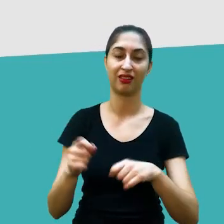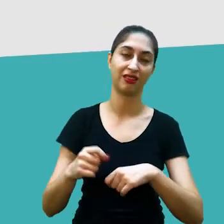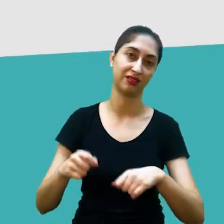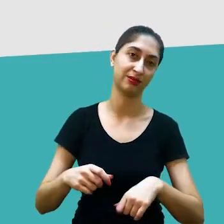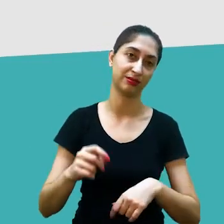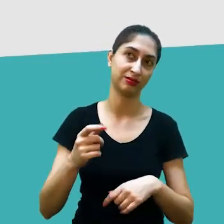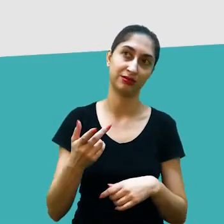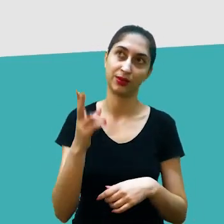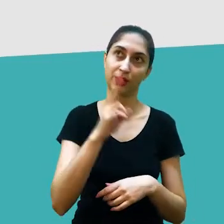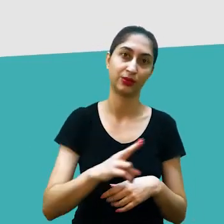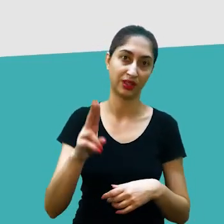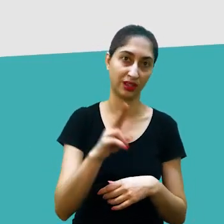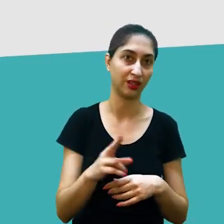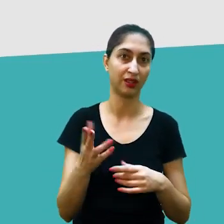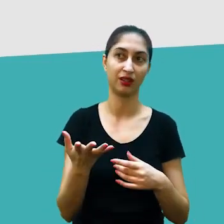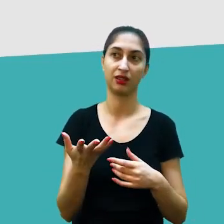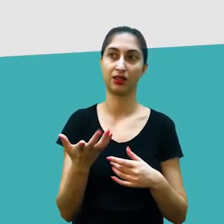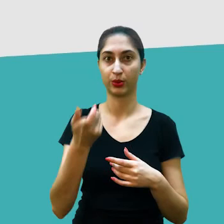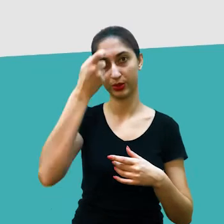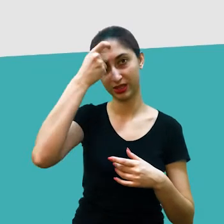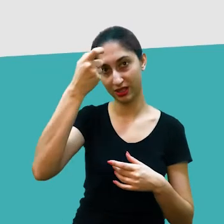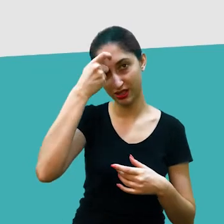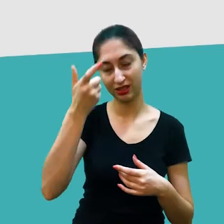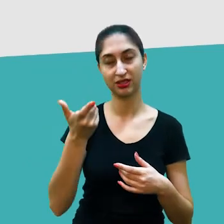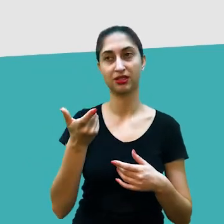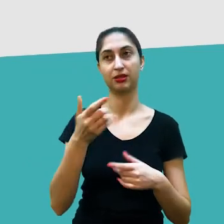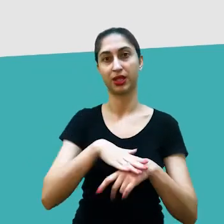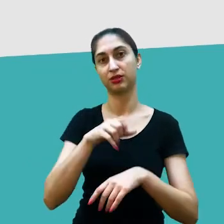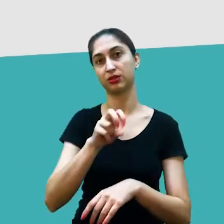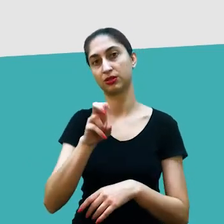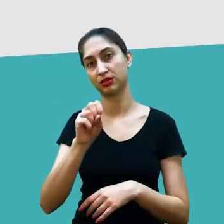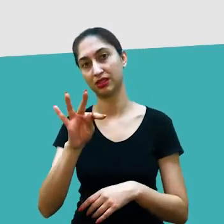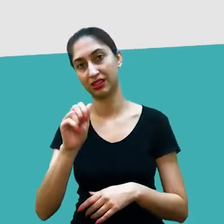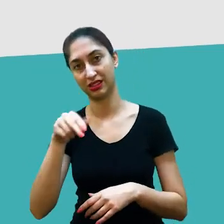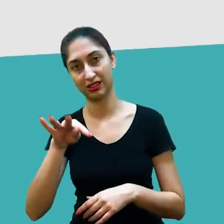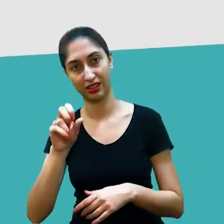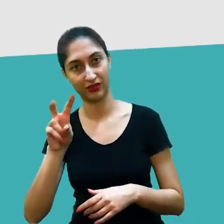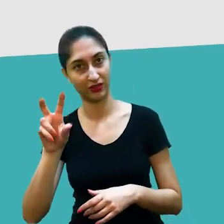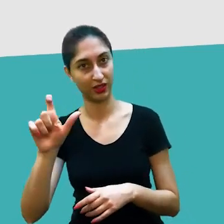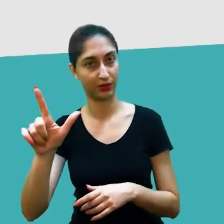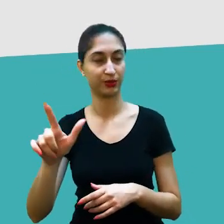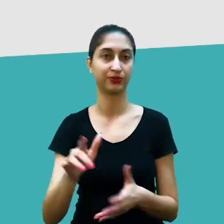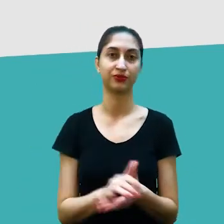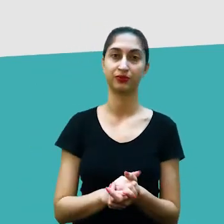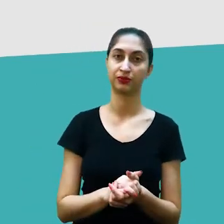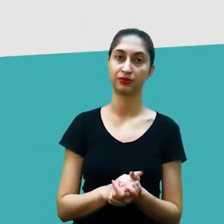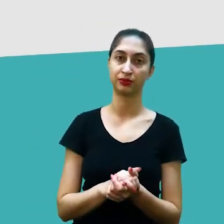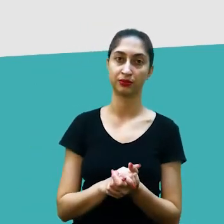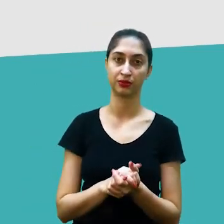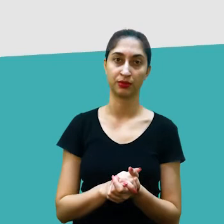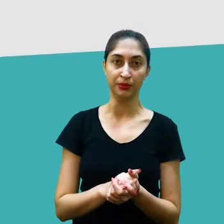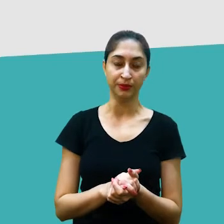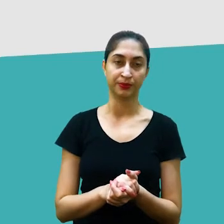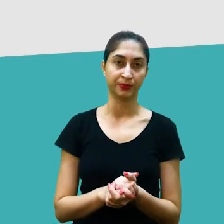possam vir de encontro aí para um consumo consciente e mais sustentável. E você... Perdão, eu acho que tem uma